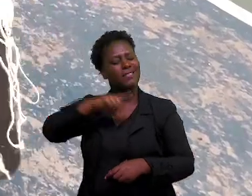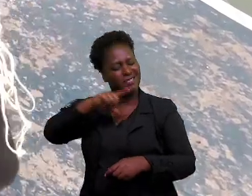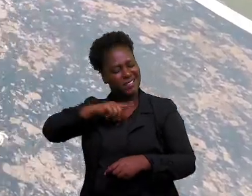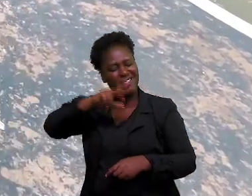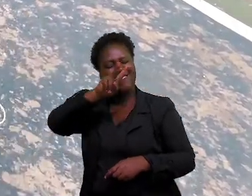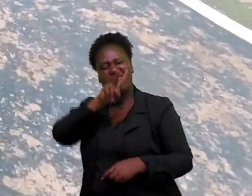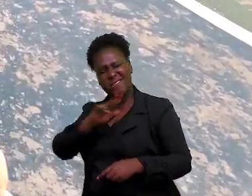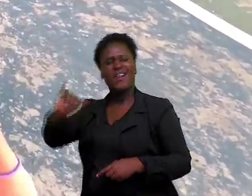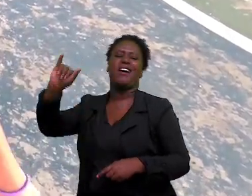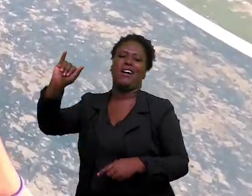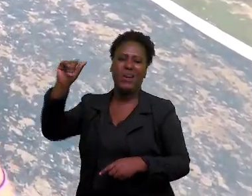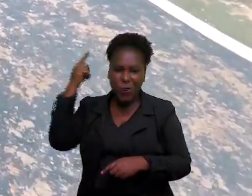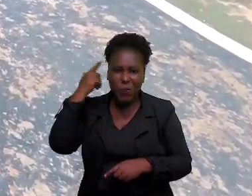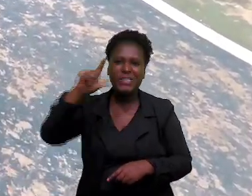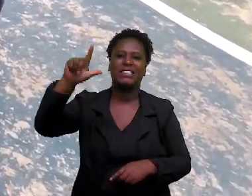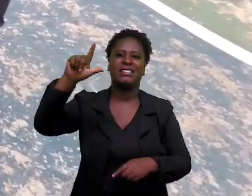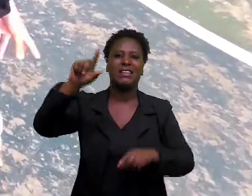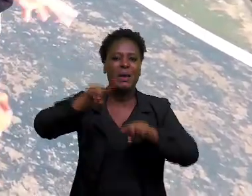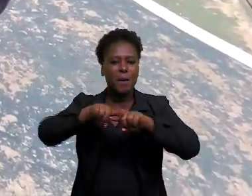do